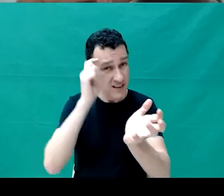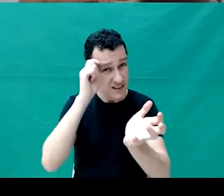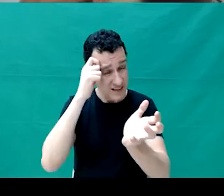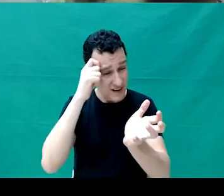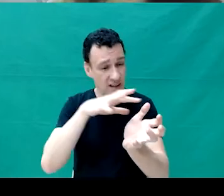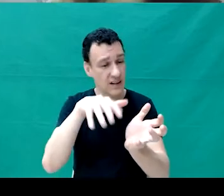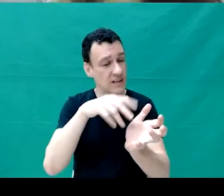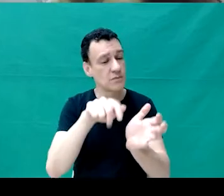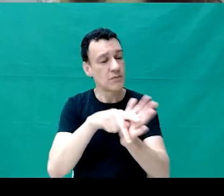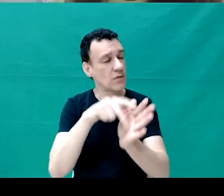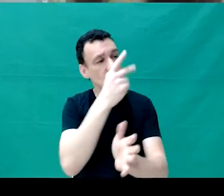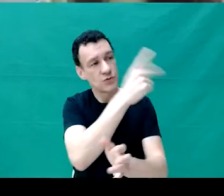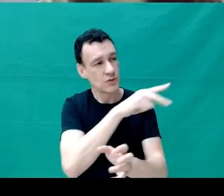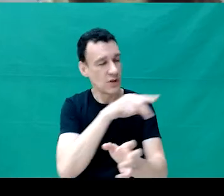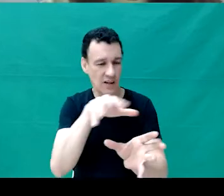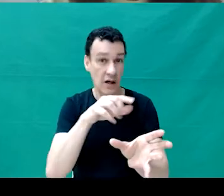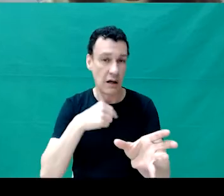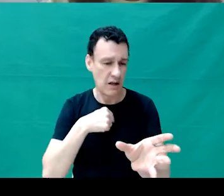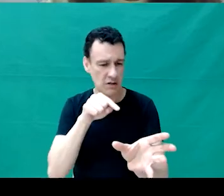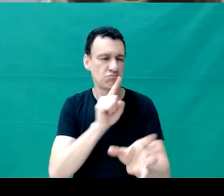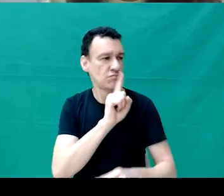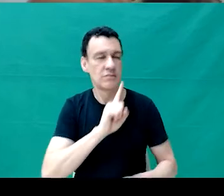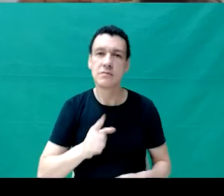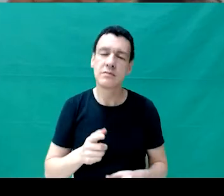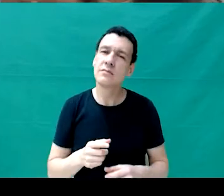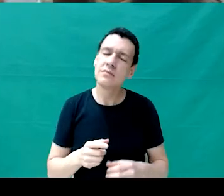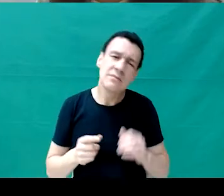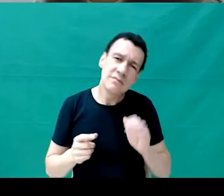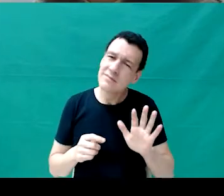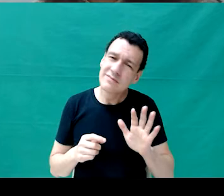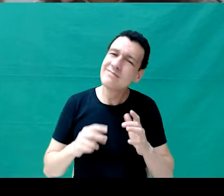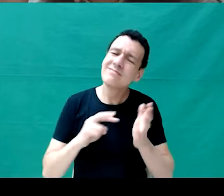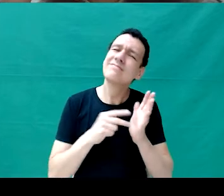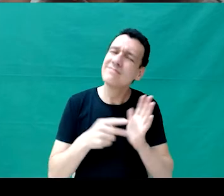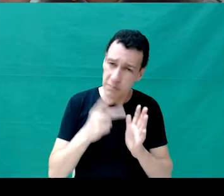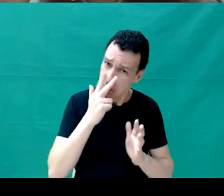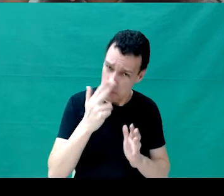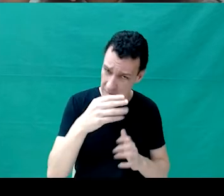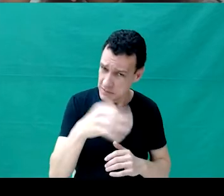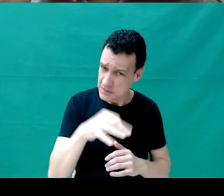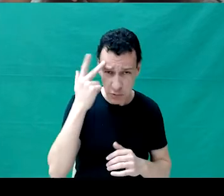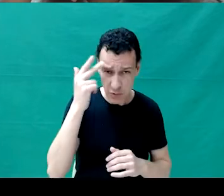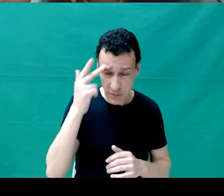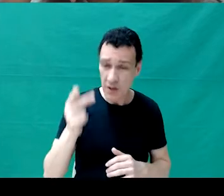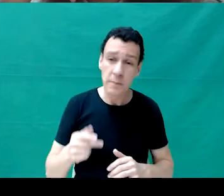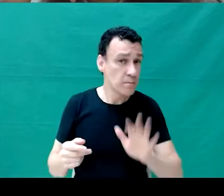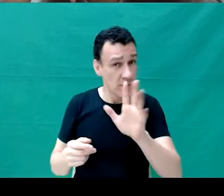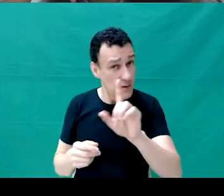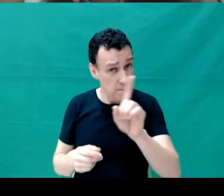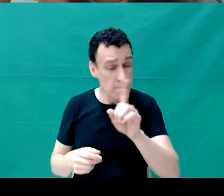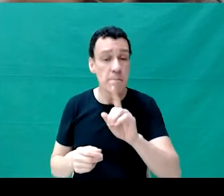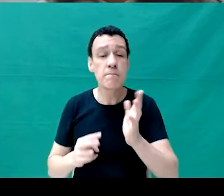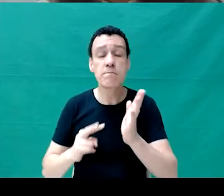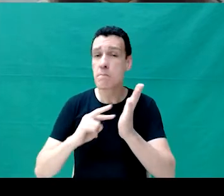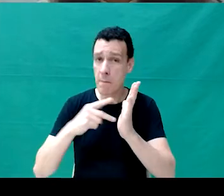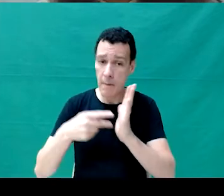né? Mas quando a gente pensa em não sou tuas negas, a gente está falando